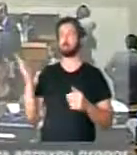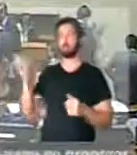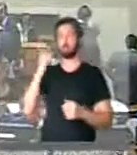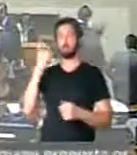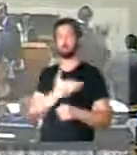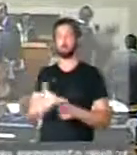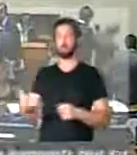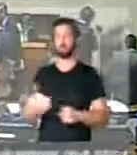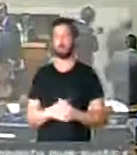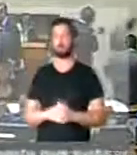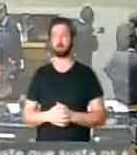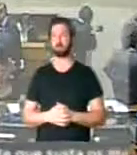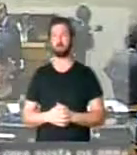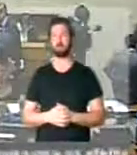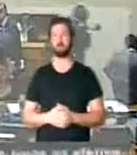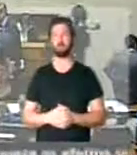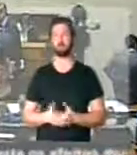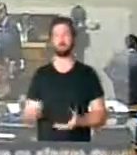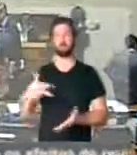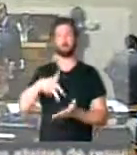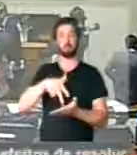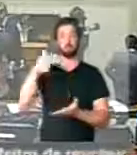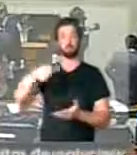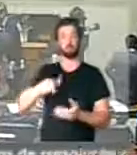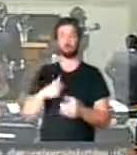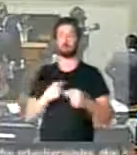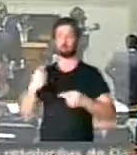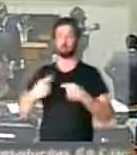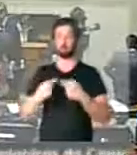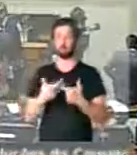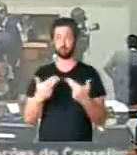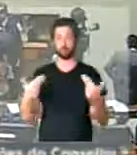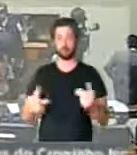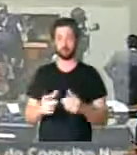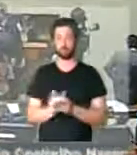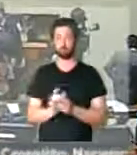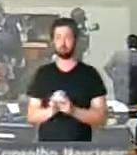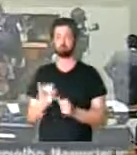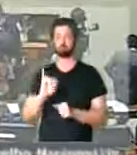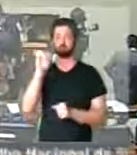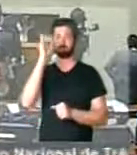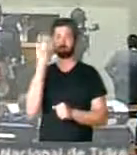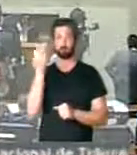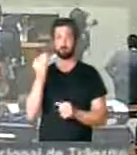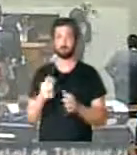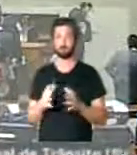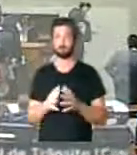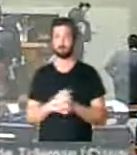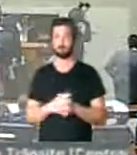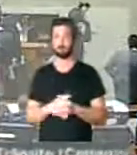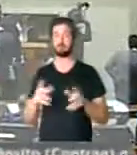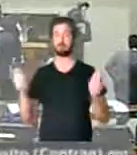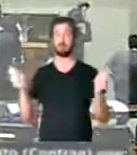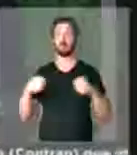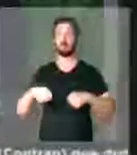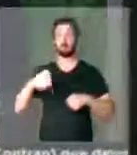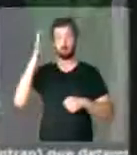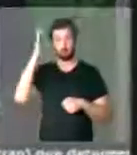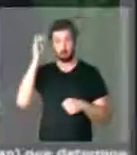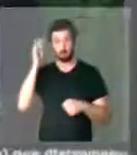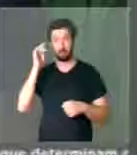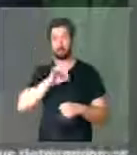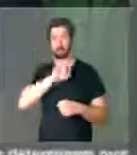deputados voltam esta tribuna para tratar de um assunto importante é possível que amanhã